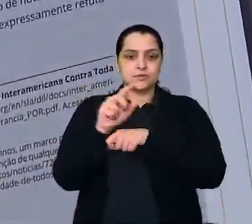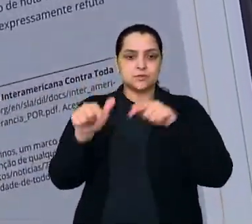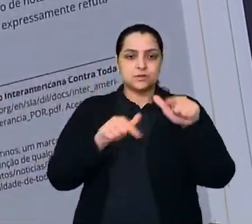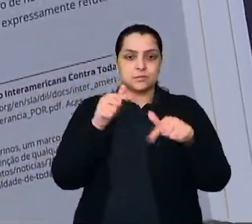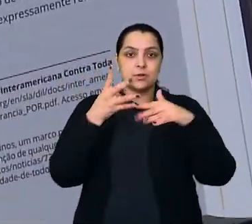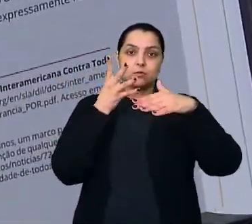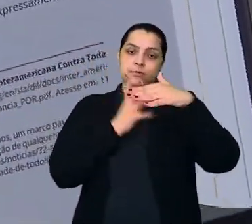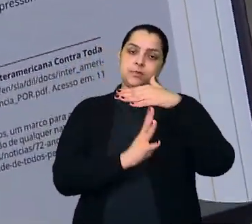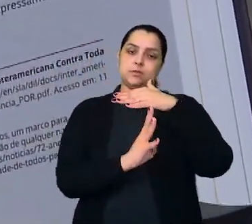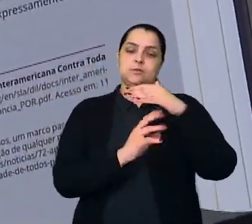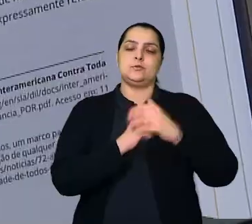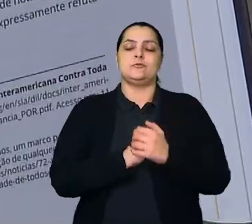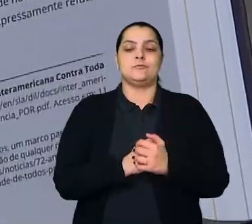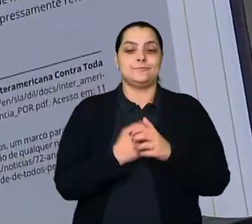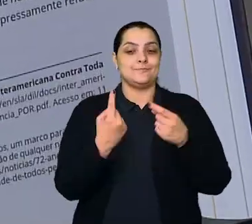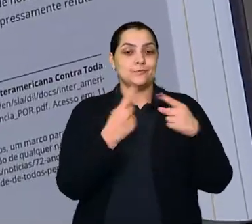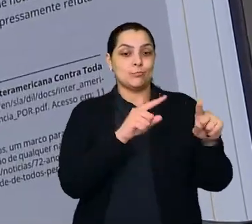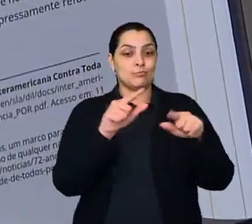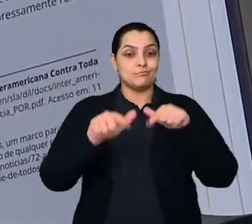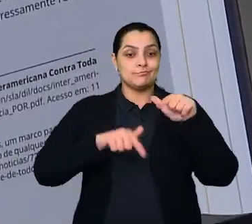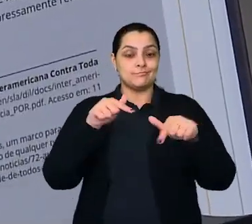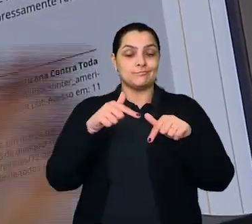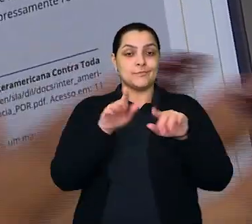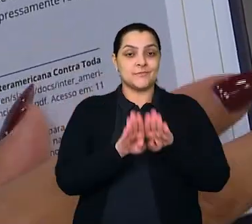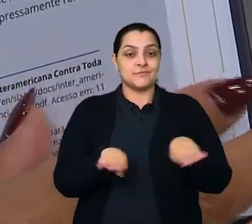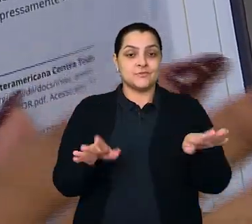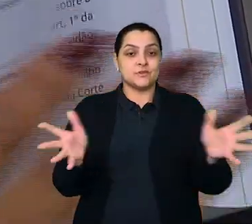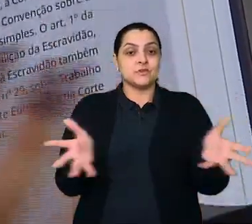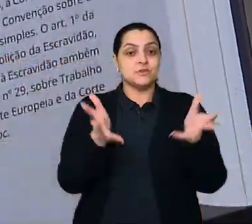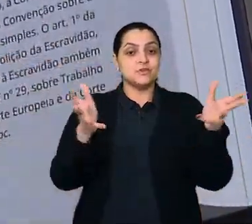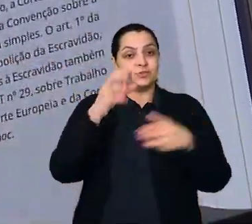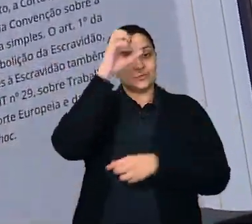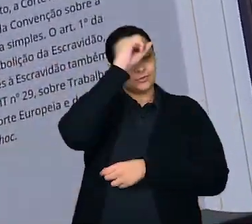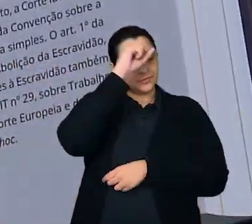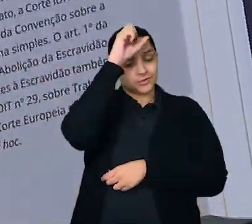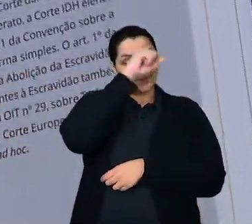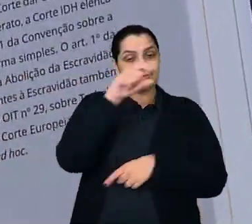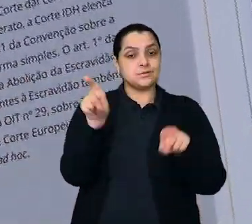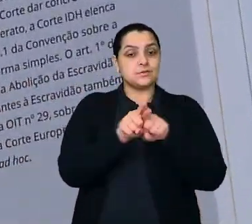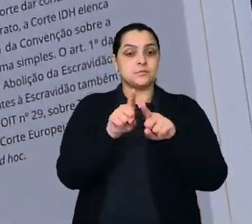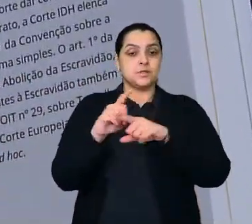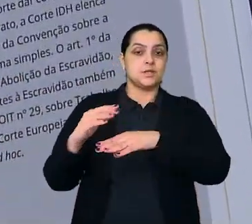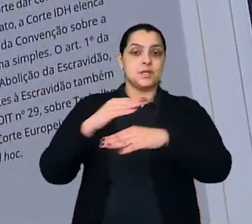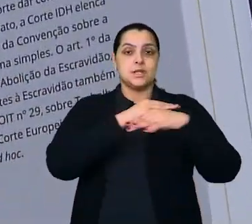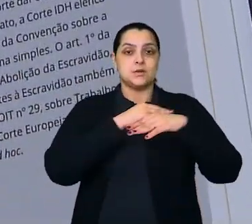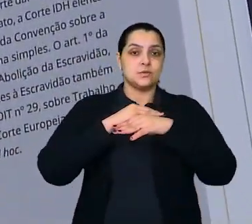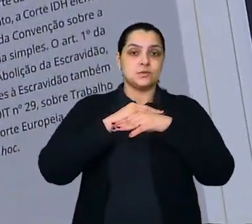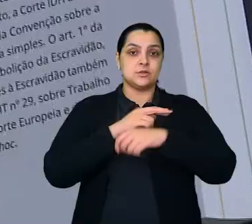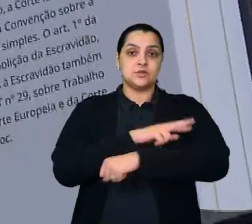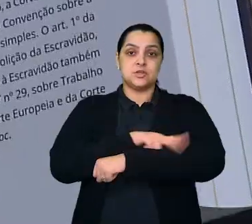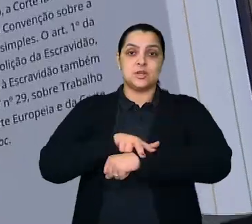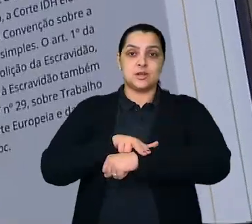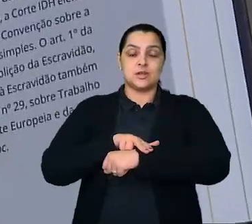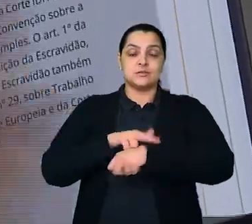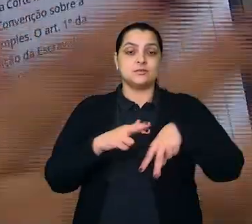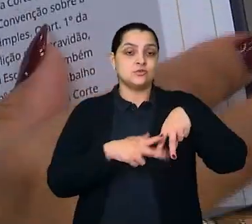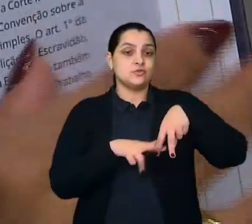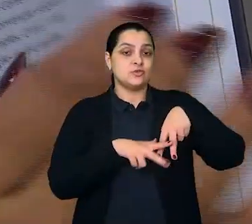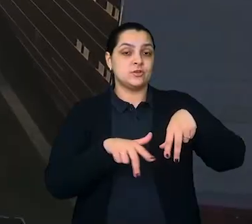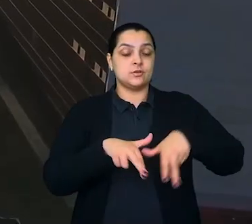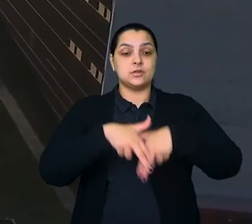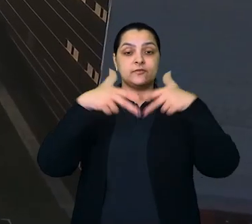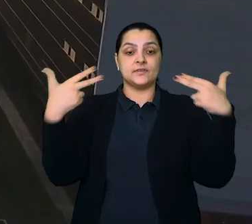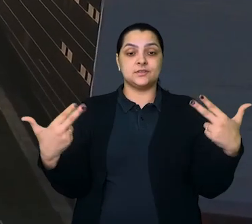do migrante, o de combate ao trabalho infantil e de estímulo à aprendizagem e o de equidade de raça, gênero e